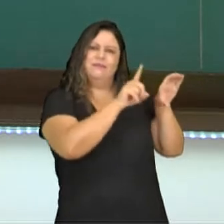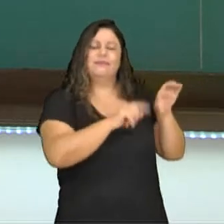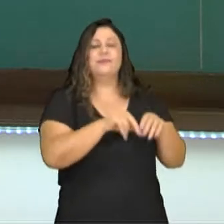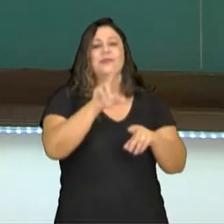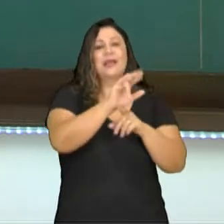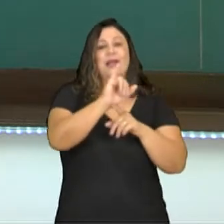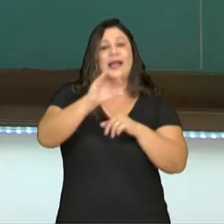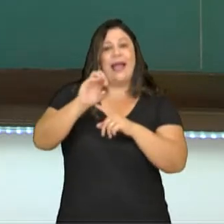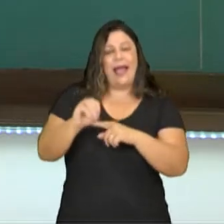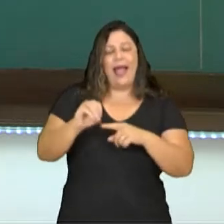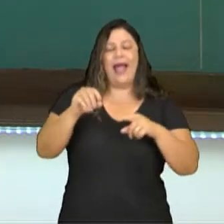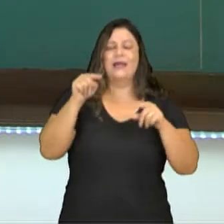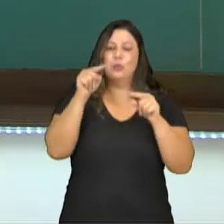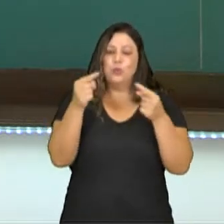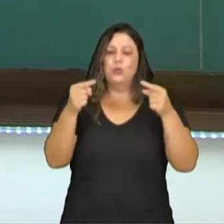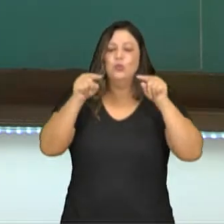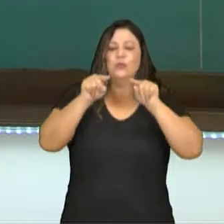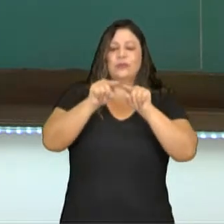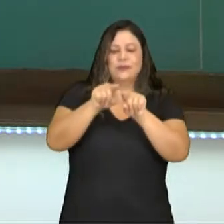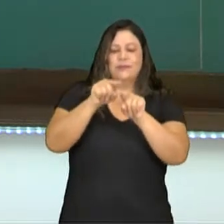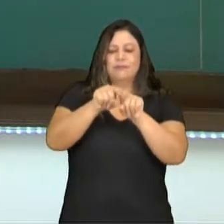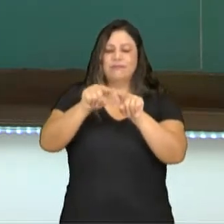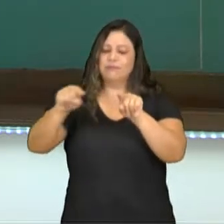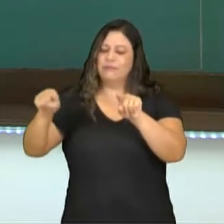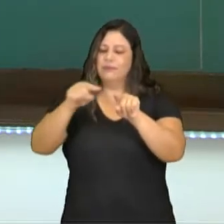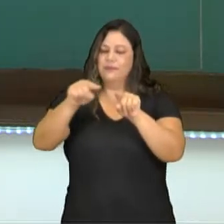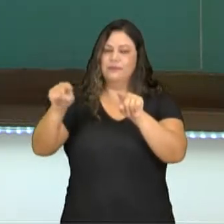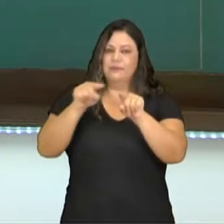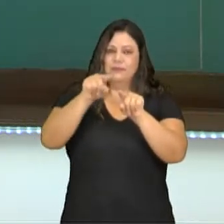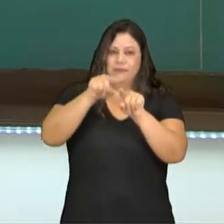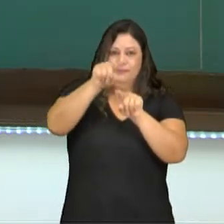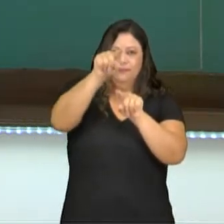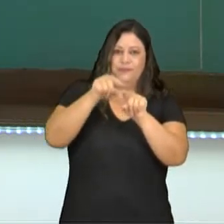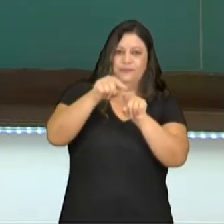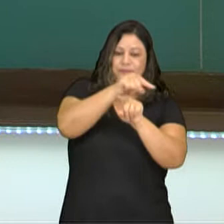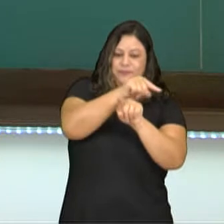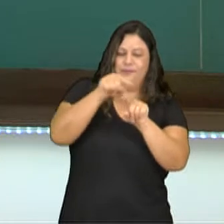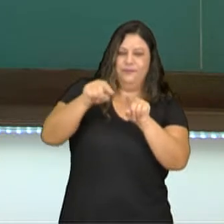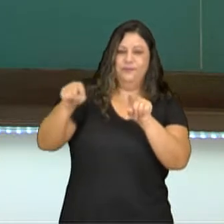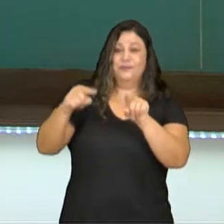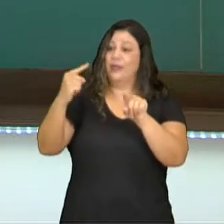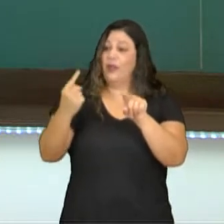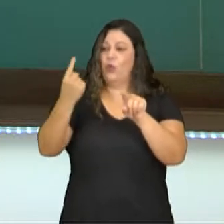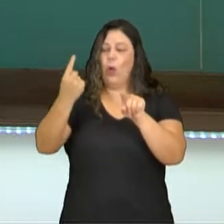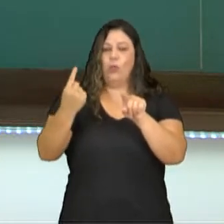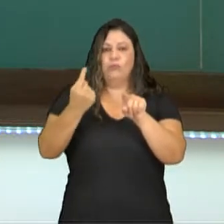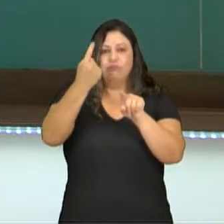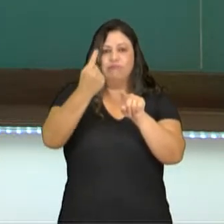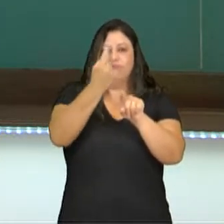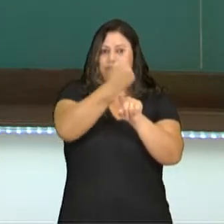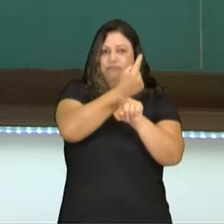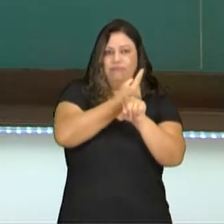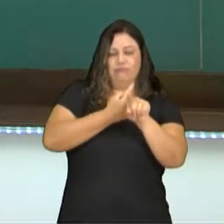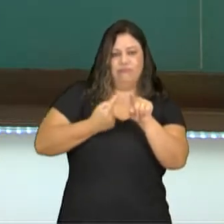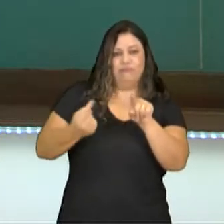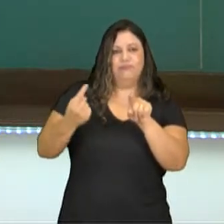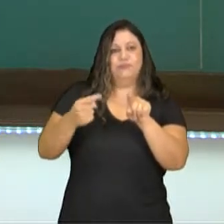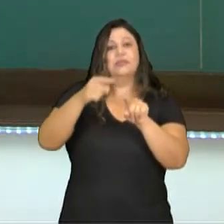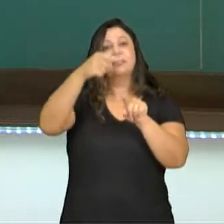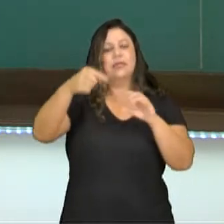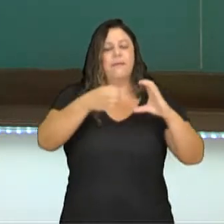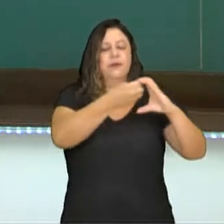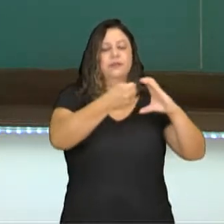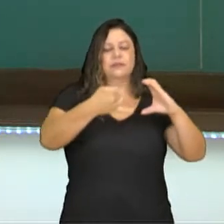distância do centro até qualquer ponto dela é igual a 1. Segunda característica importante é que o seu